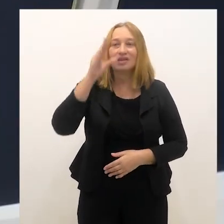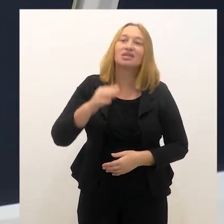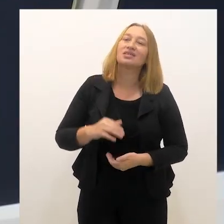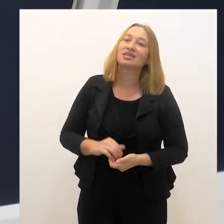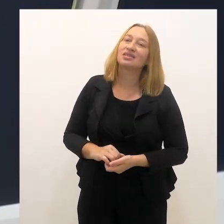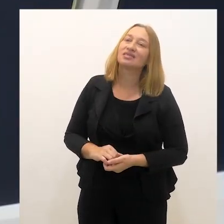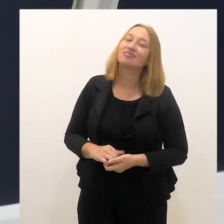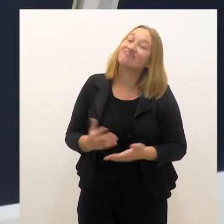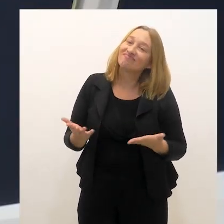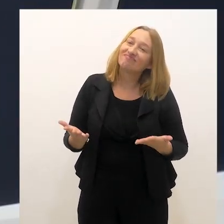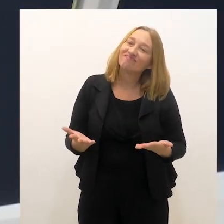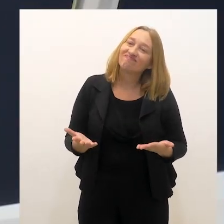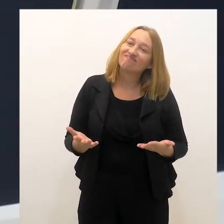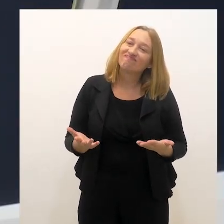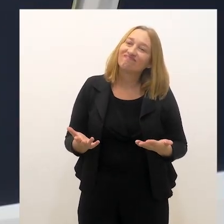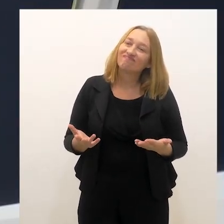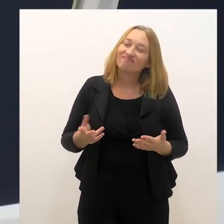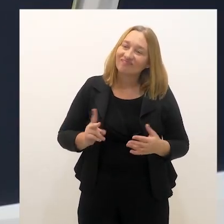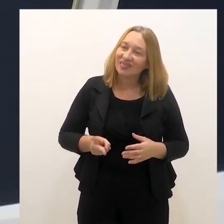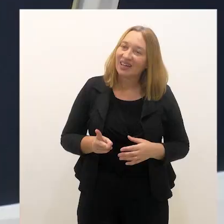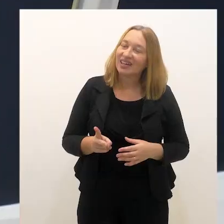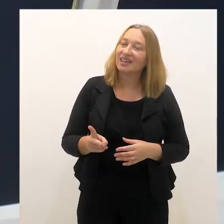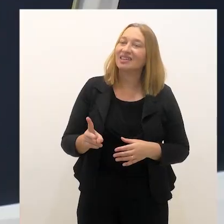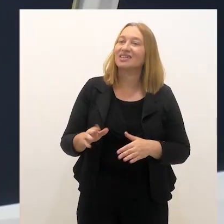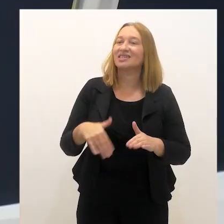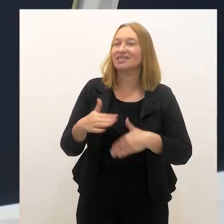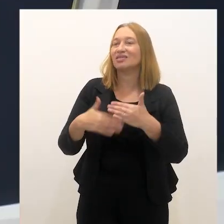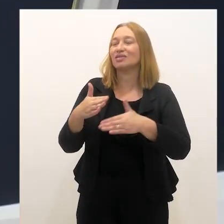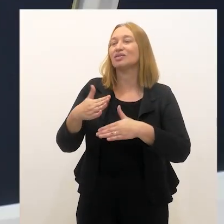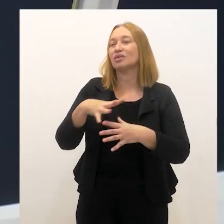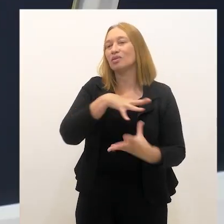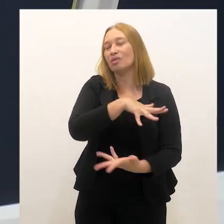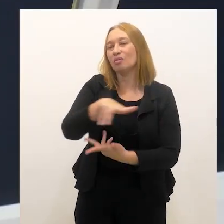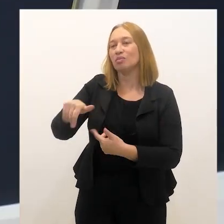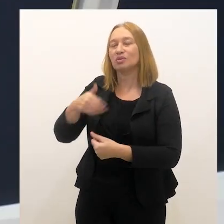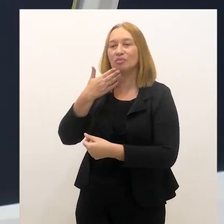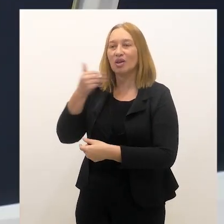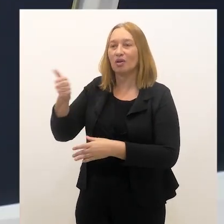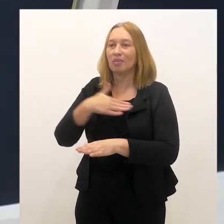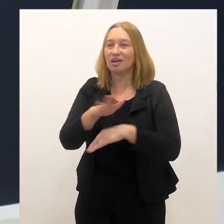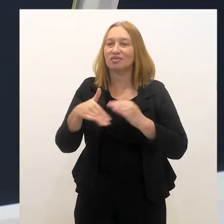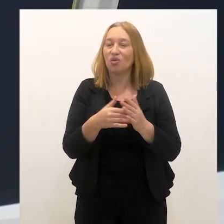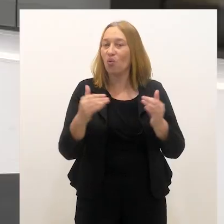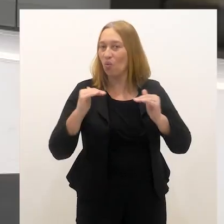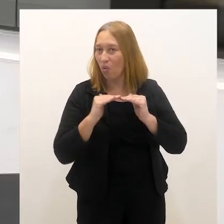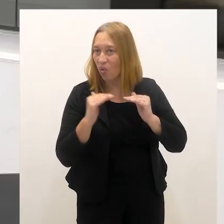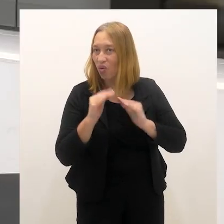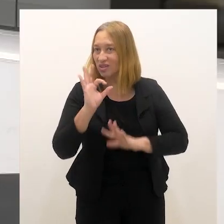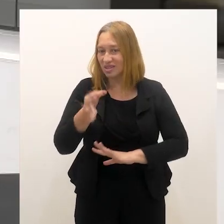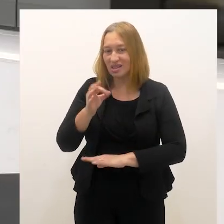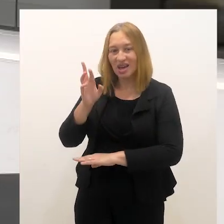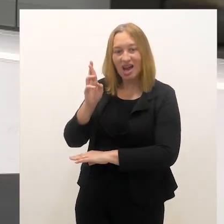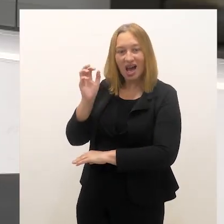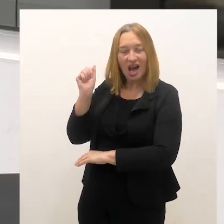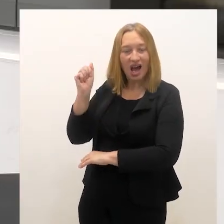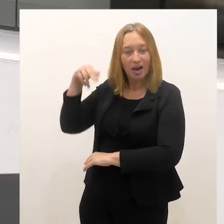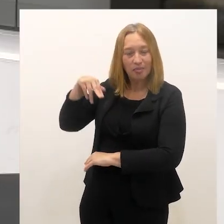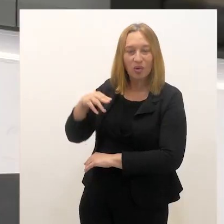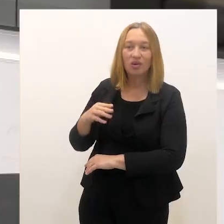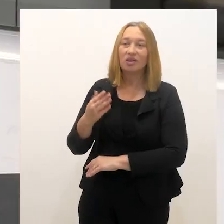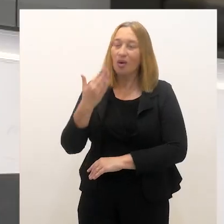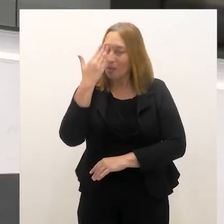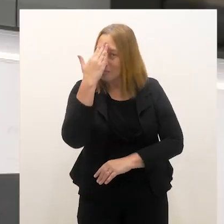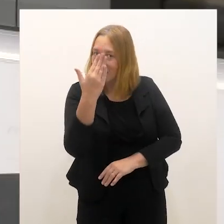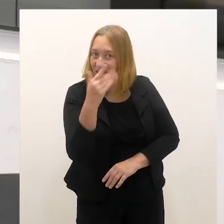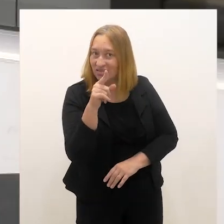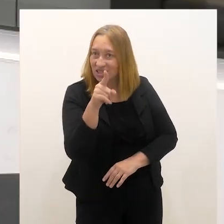conhecimento. E assim a gente vai construindo, né? Um mundo cada vez melhor para todo mundo. Concordo plenamente, Ramon Rodrigues.